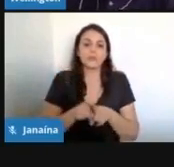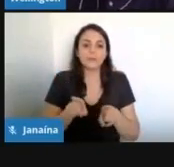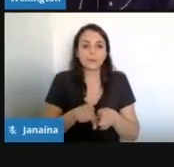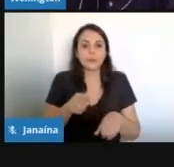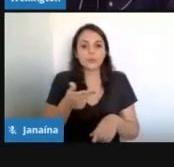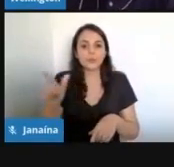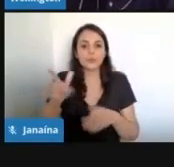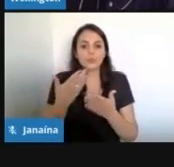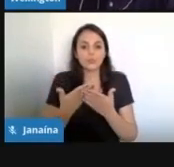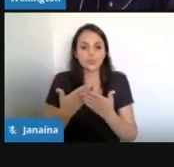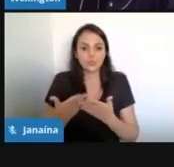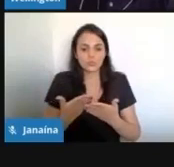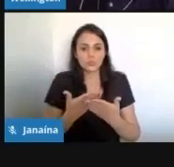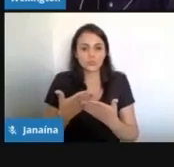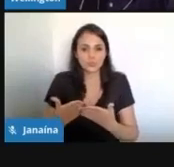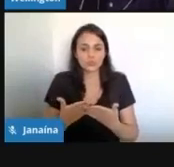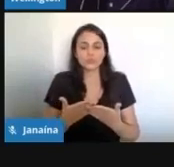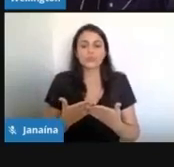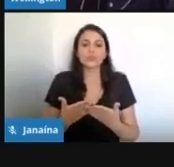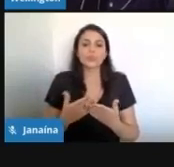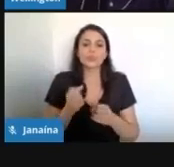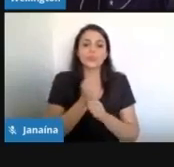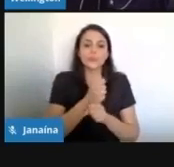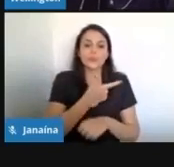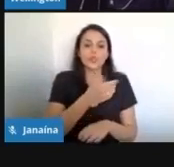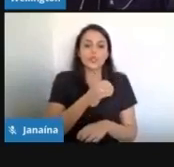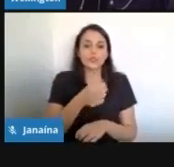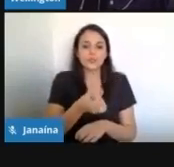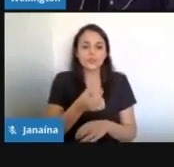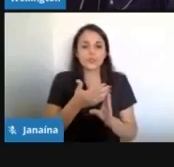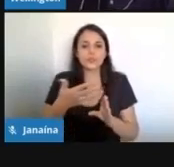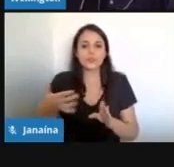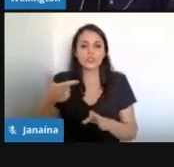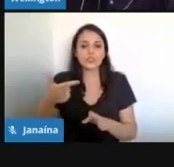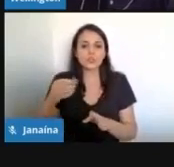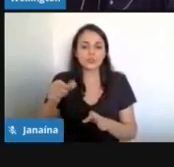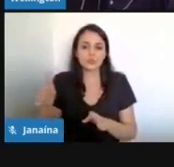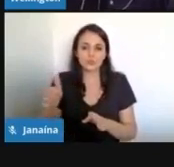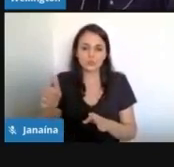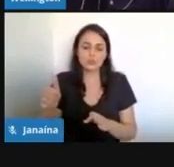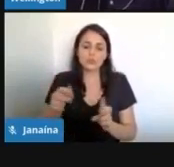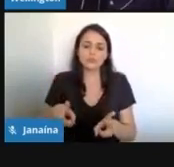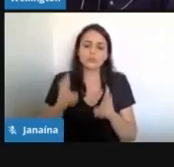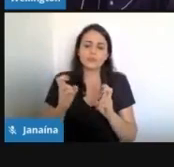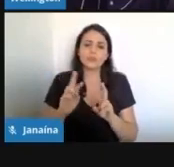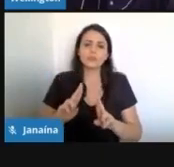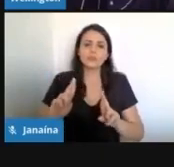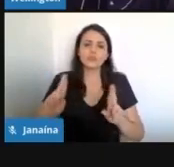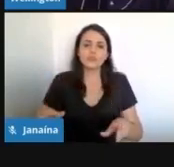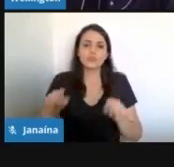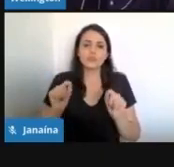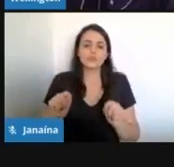estudo do Vigitel de 2006 a 2011, também a gente nota diferenças